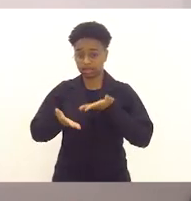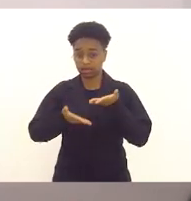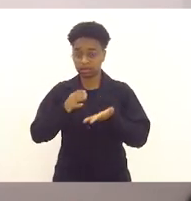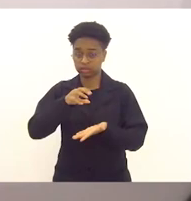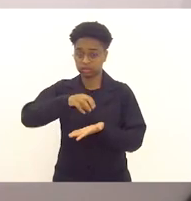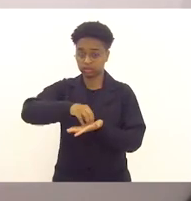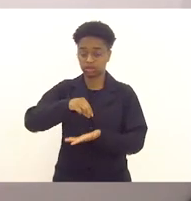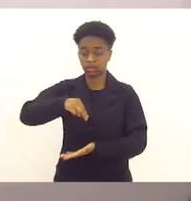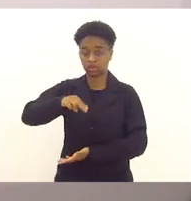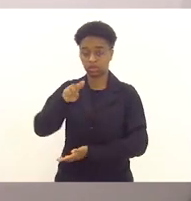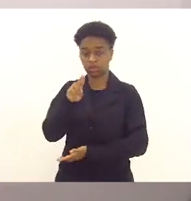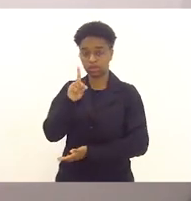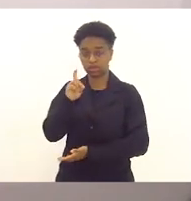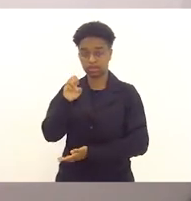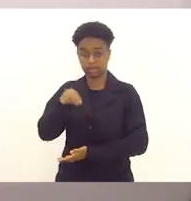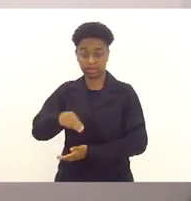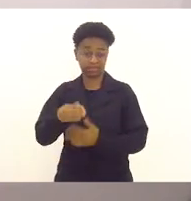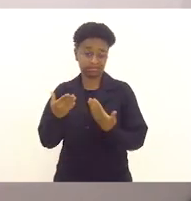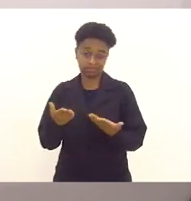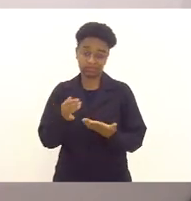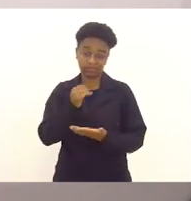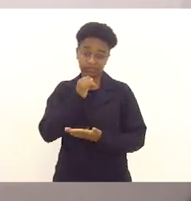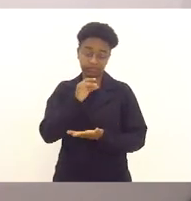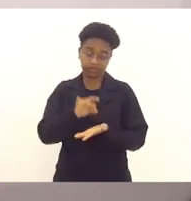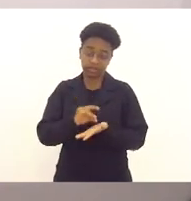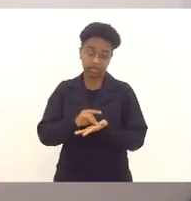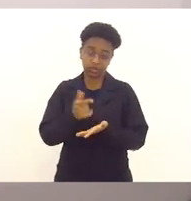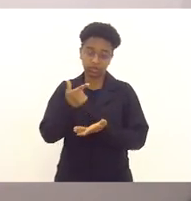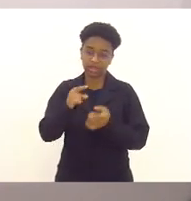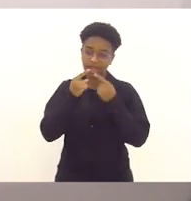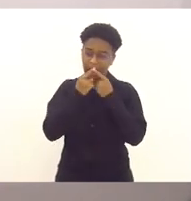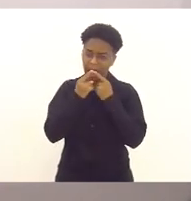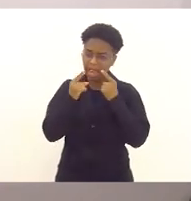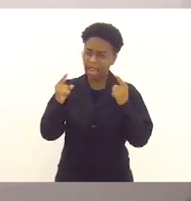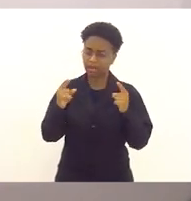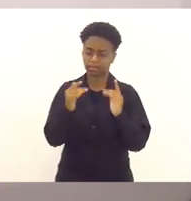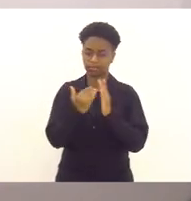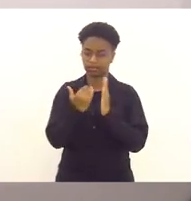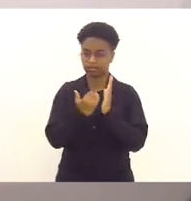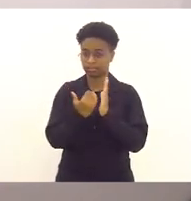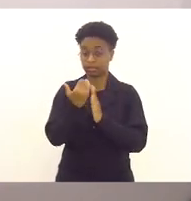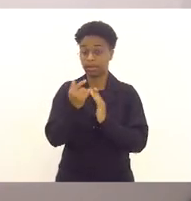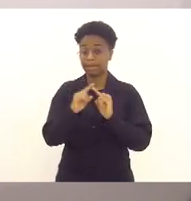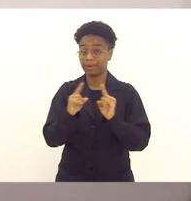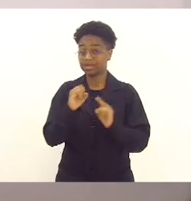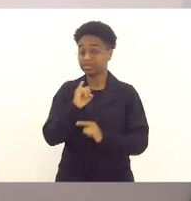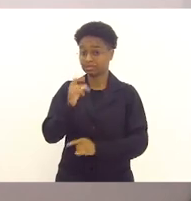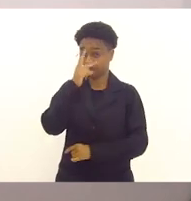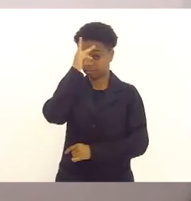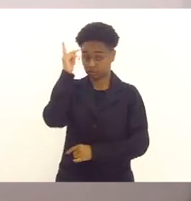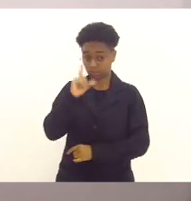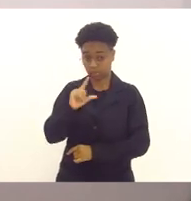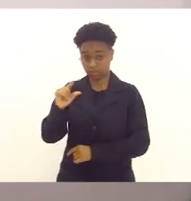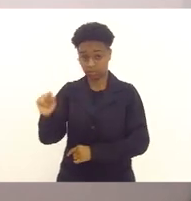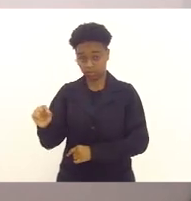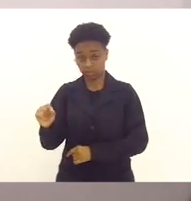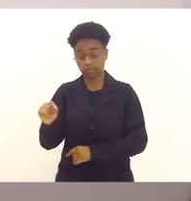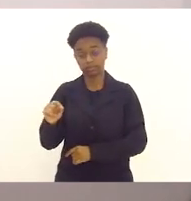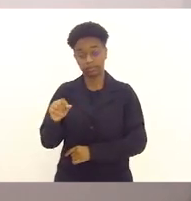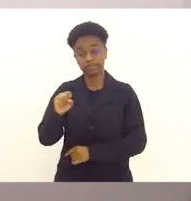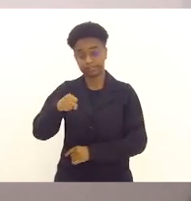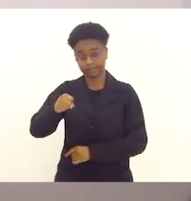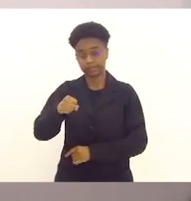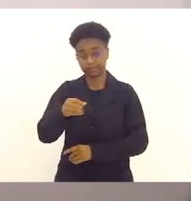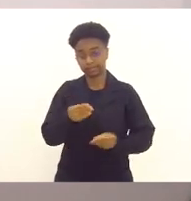e a gente não tem assim volume de reclamação no bem mas quando ela sai do bem ela vai sim para o